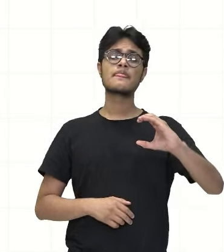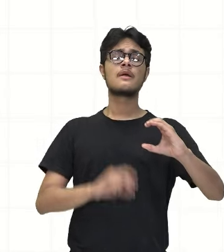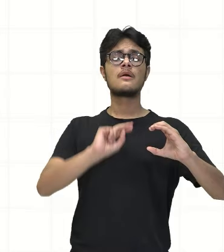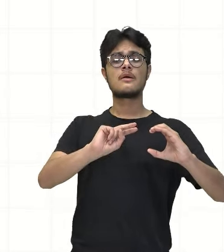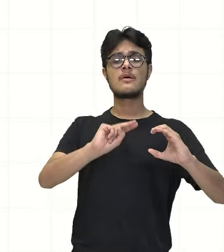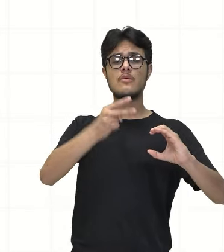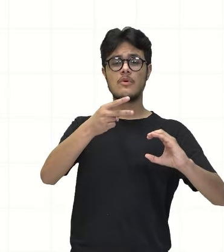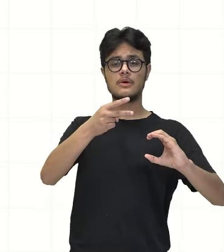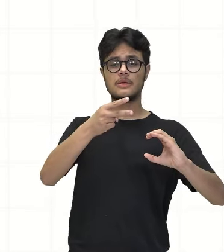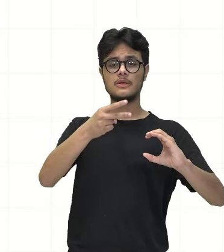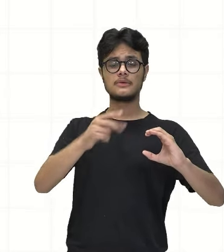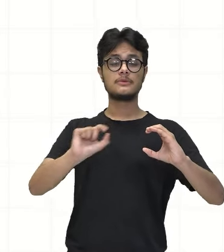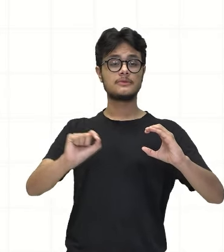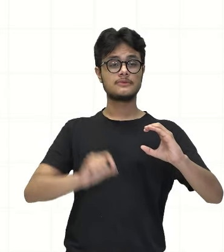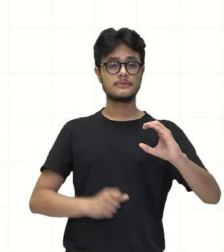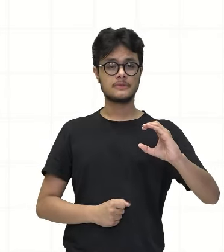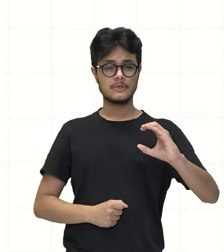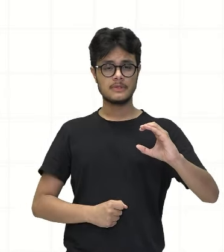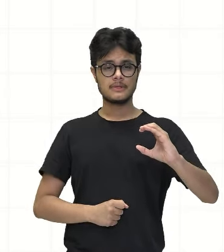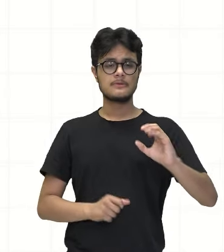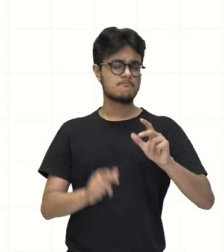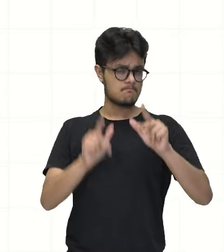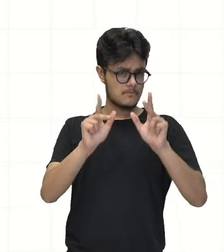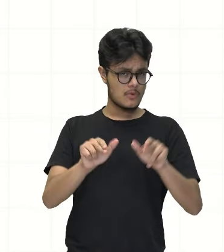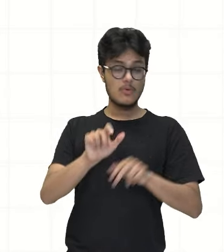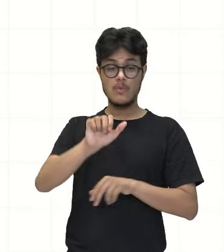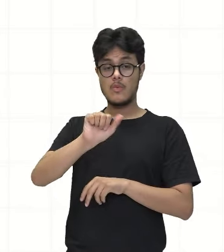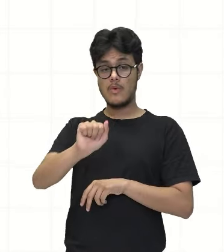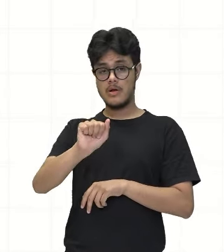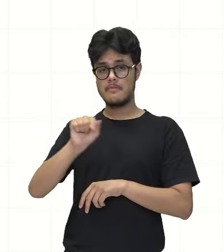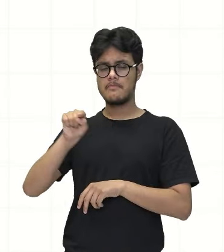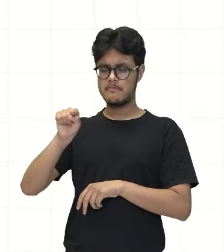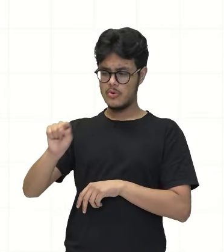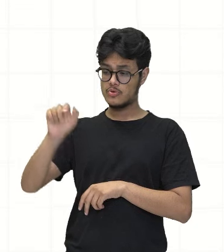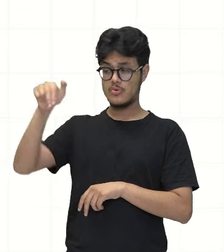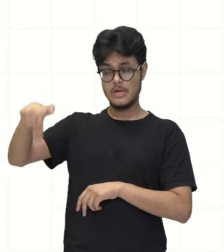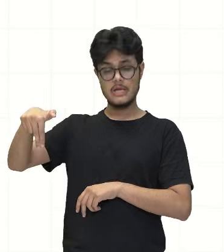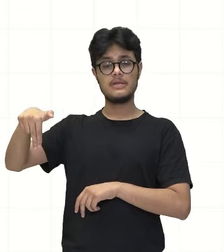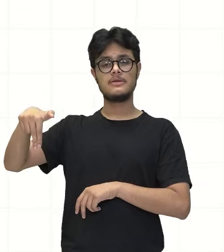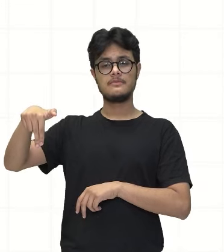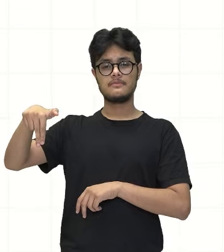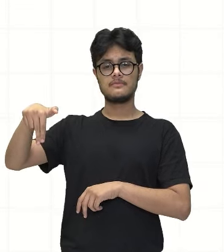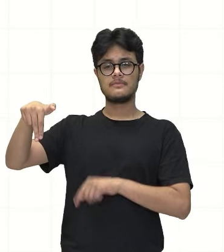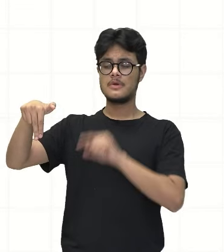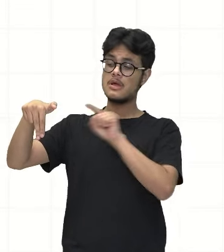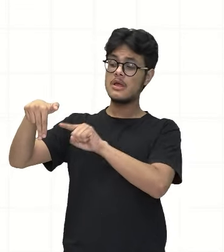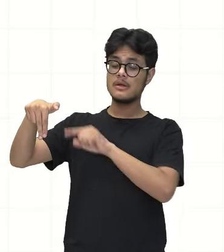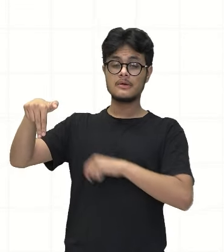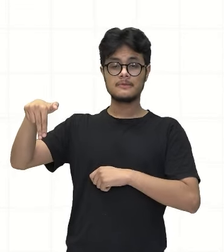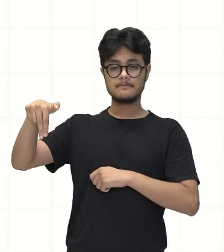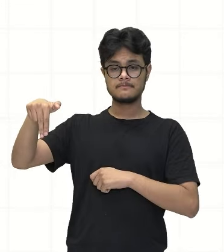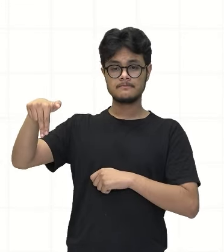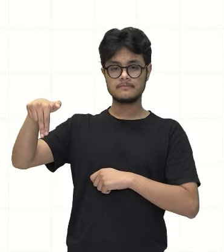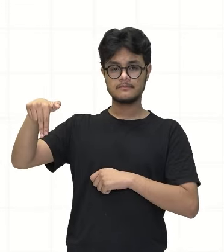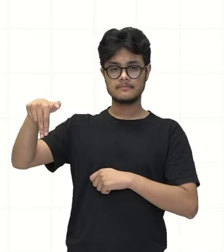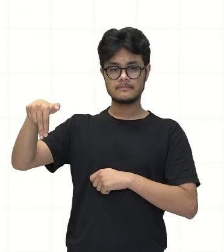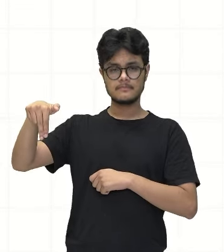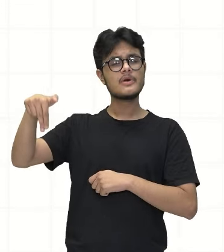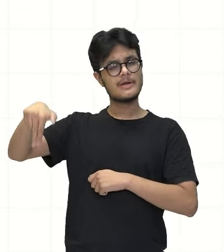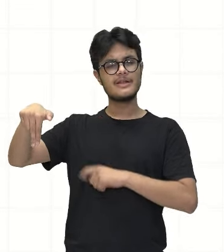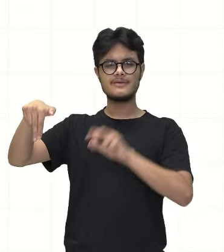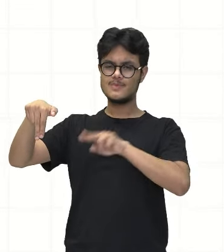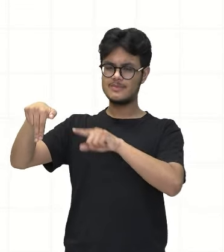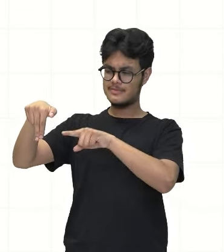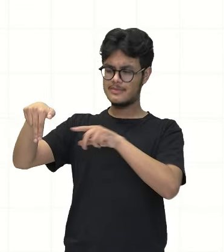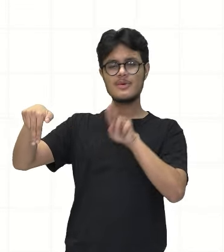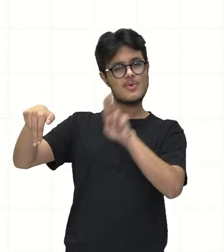a gente também viu, é a mesma multiplicação da hipotenusa pela projeção. Só que agora eu coloquei N, né? Porque